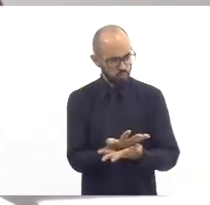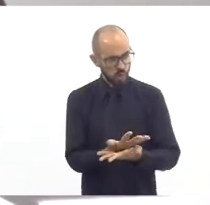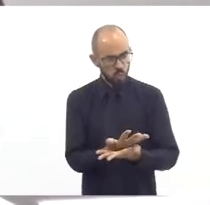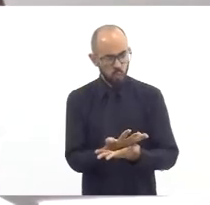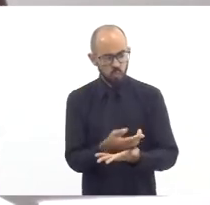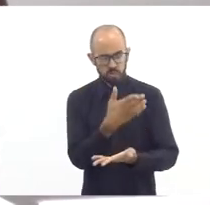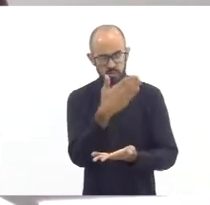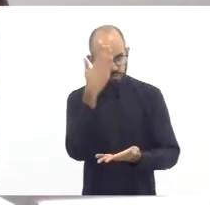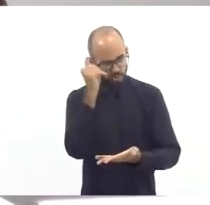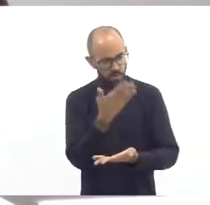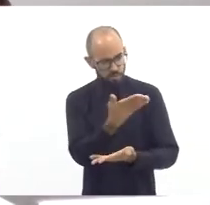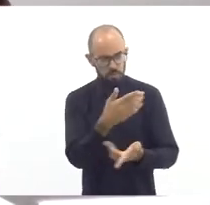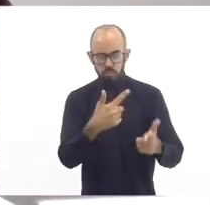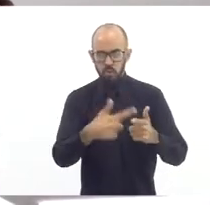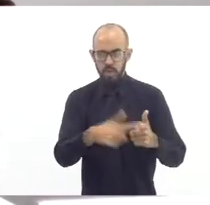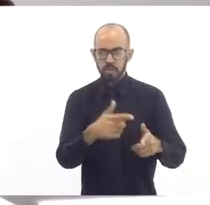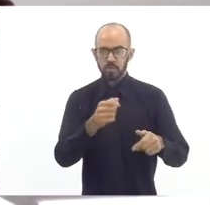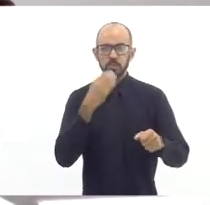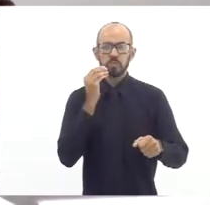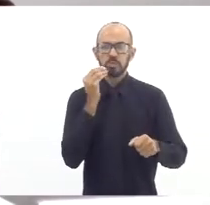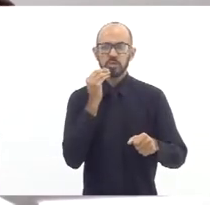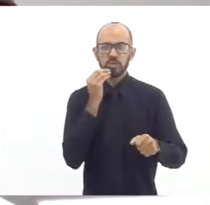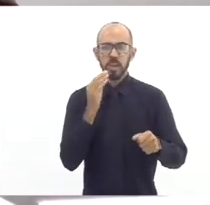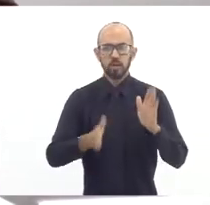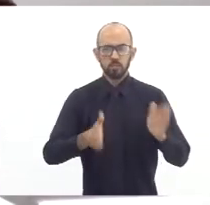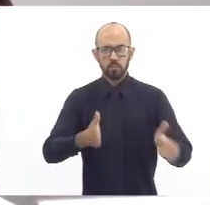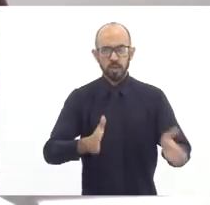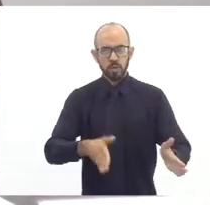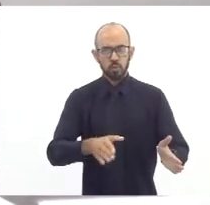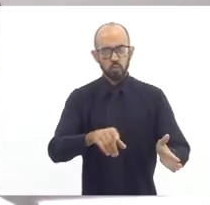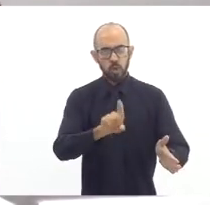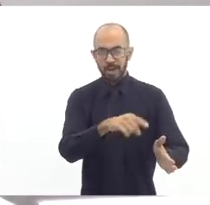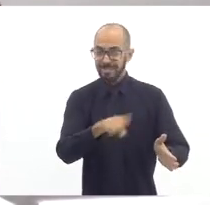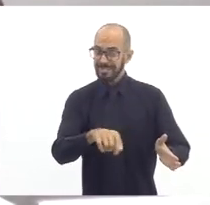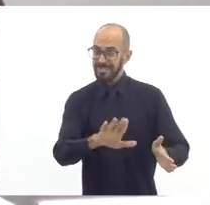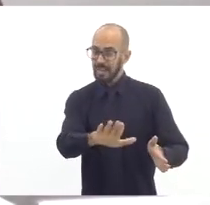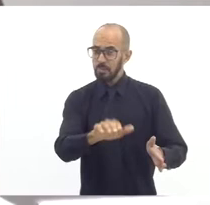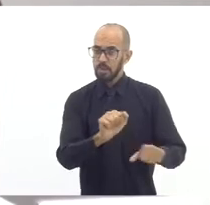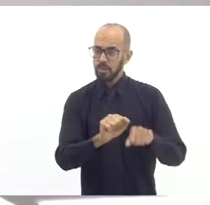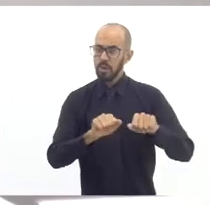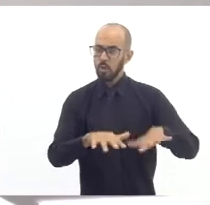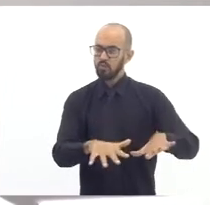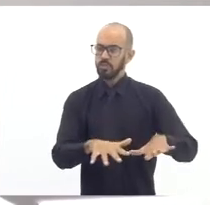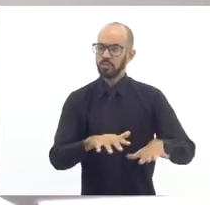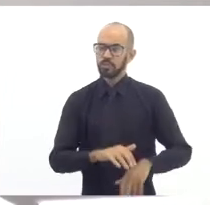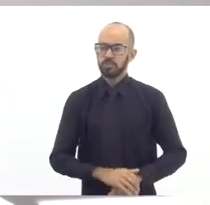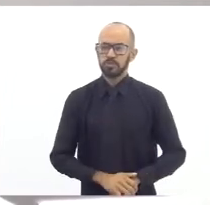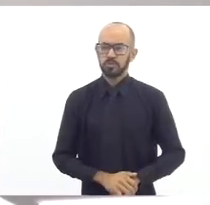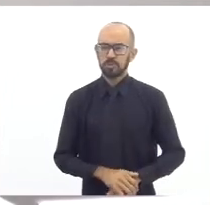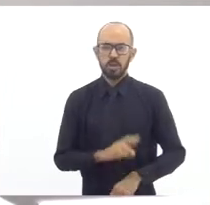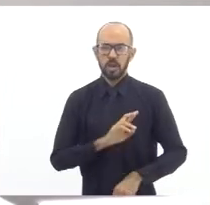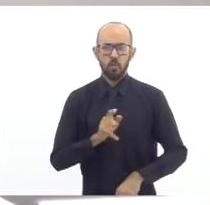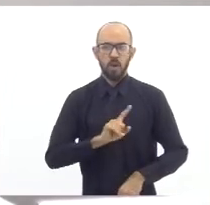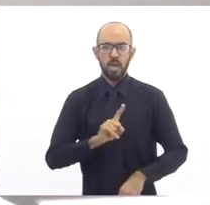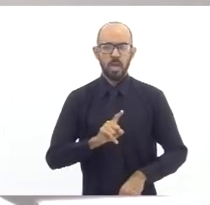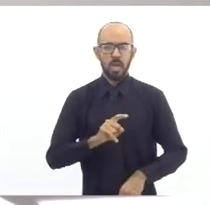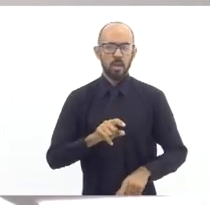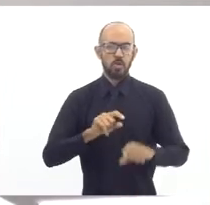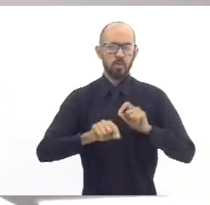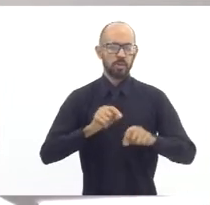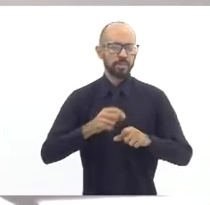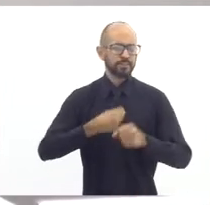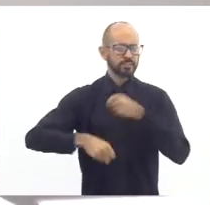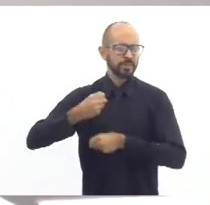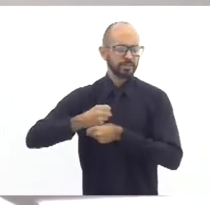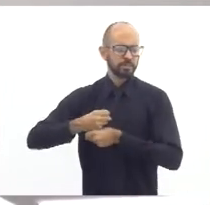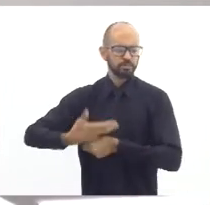essa resolução poderia dizer, no período, suspensa no período da Covid, e não em anos